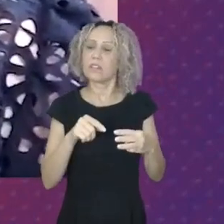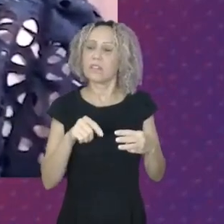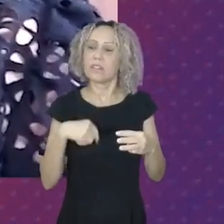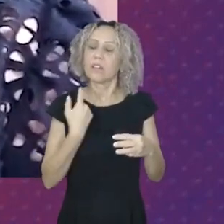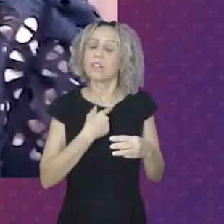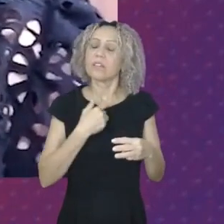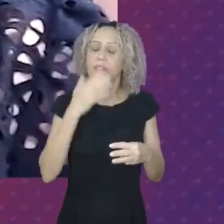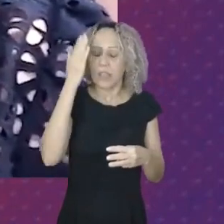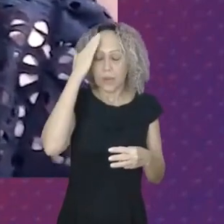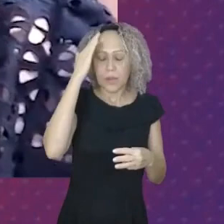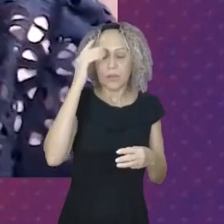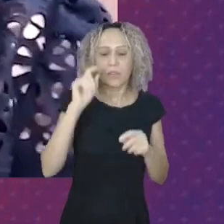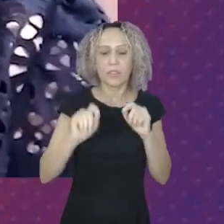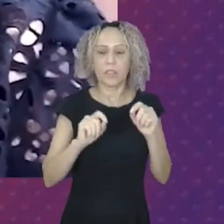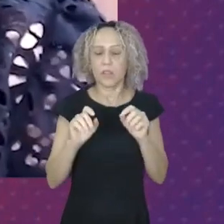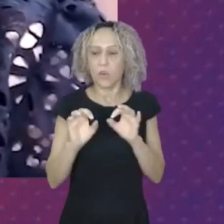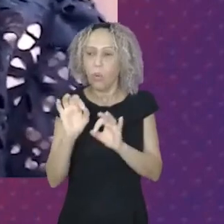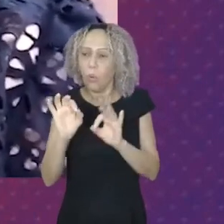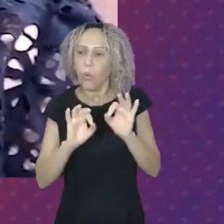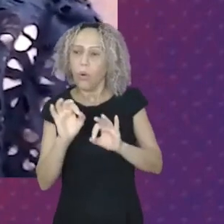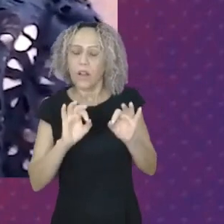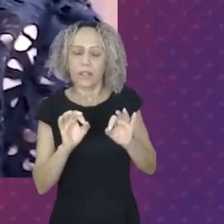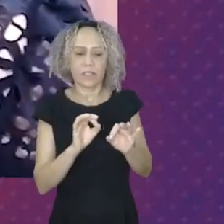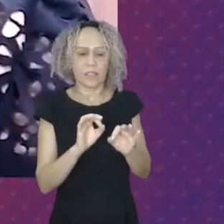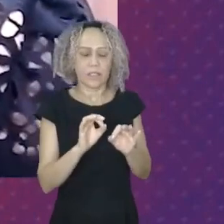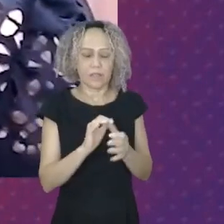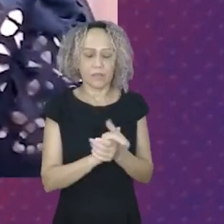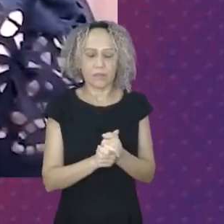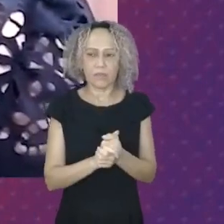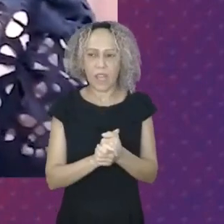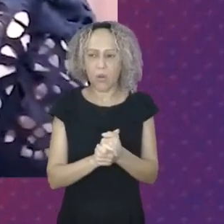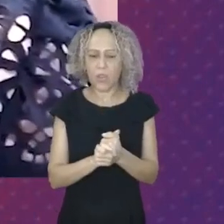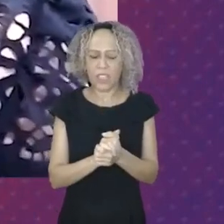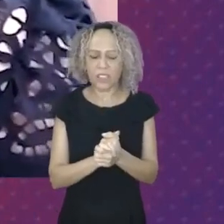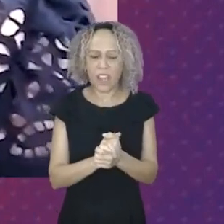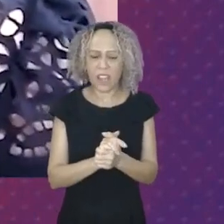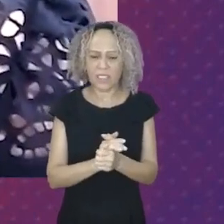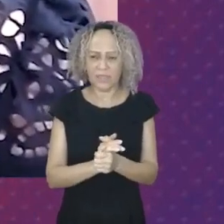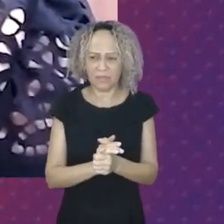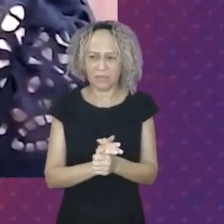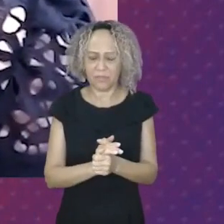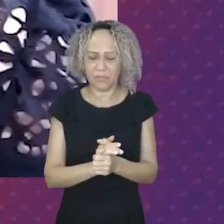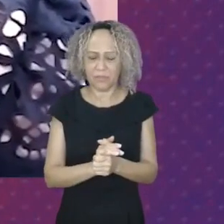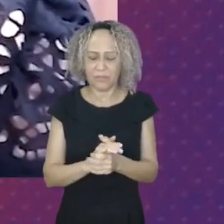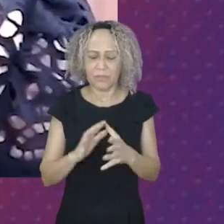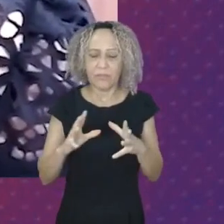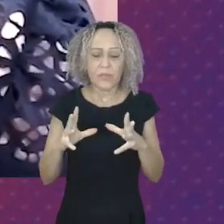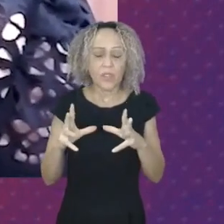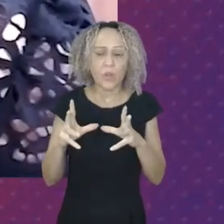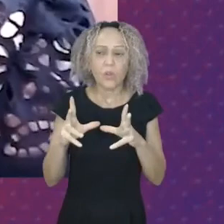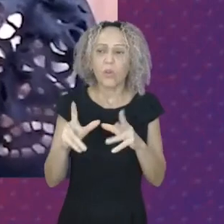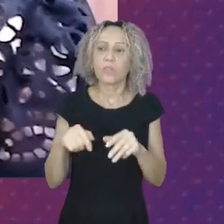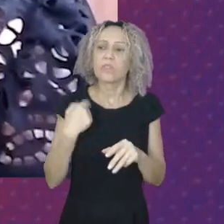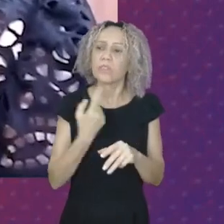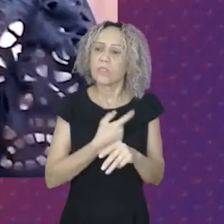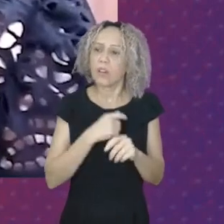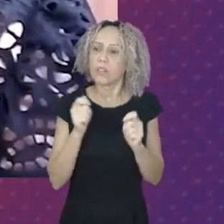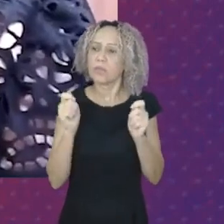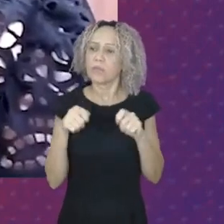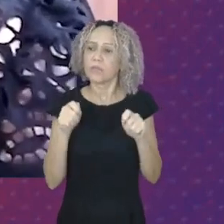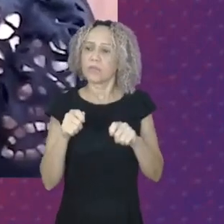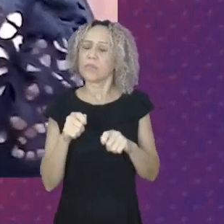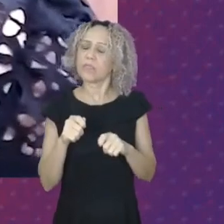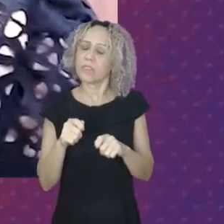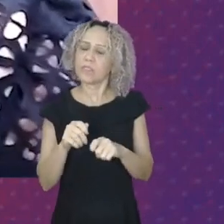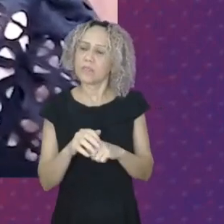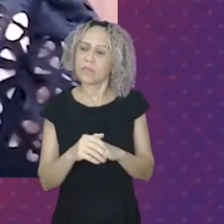de uma mobilização, de conscientização também de todos e todas, para que isso seja